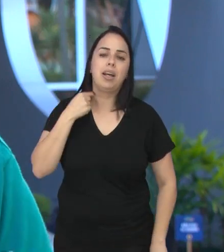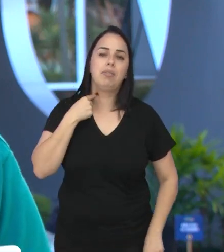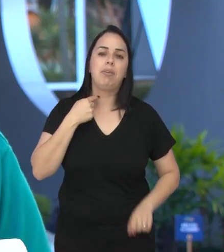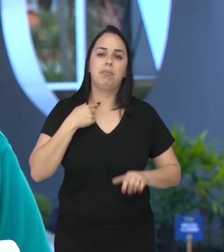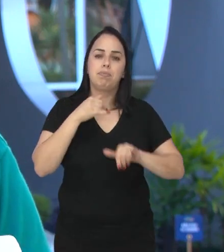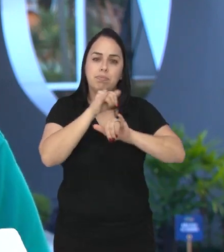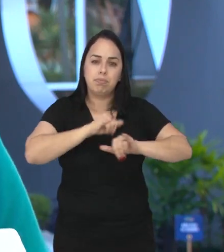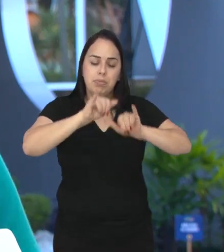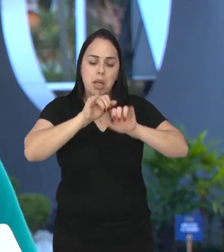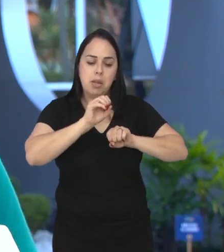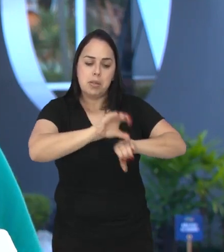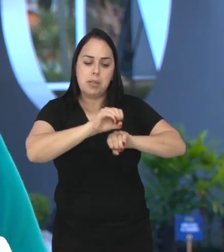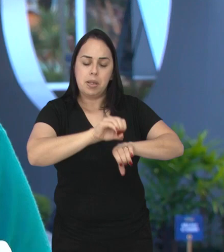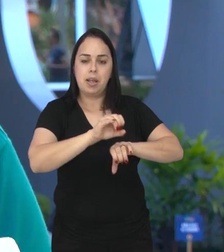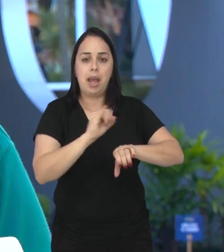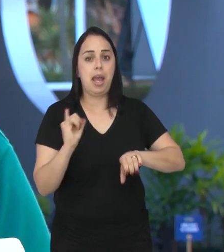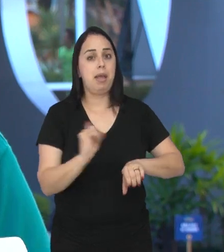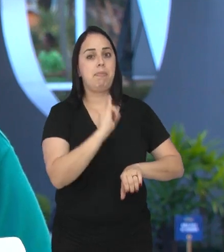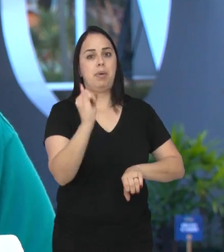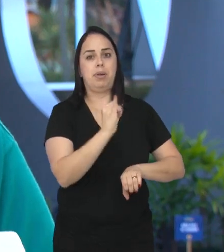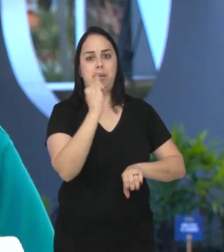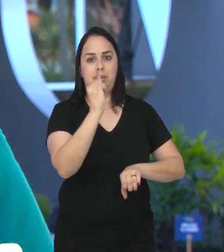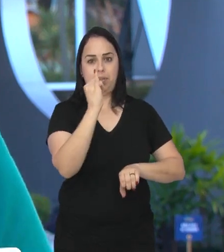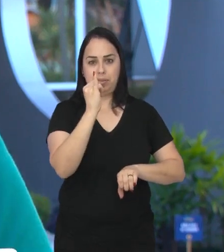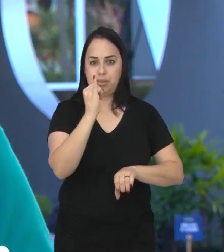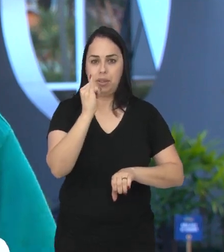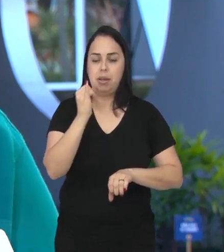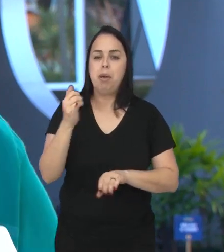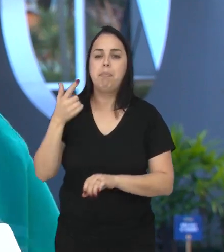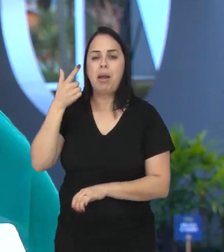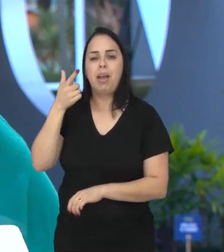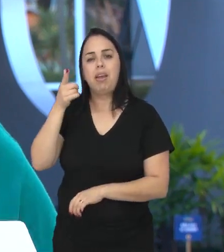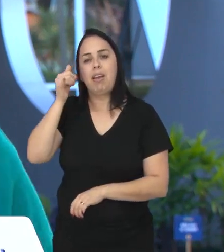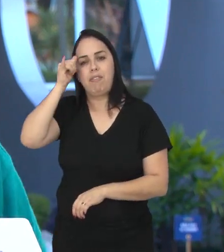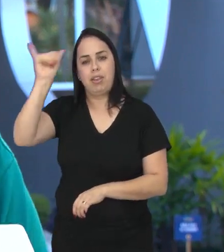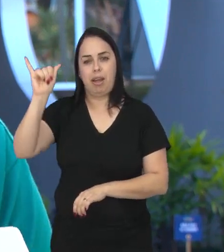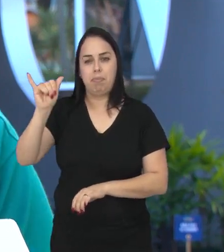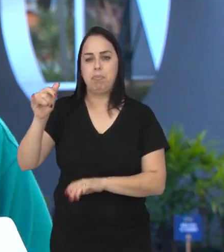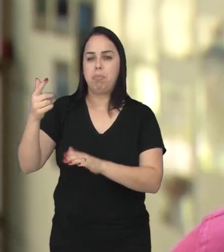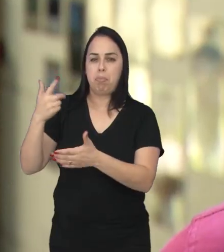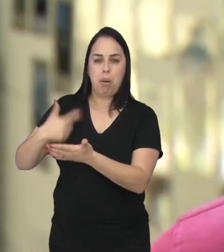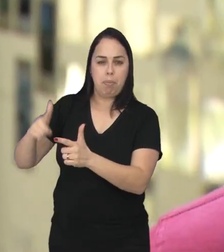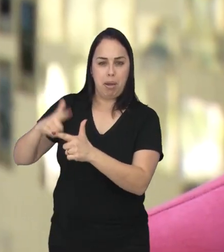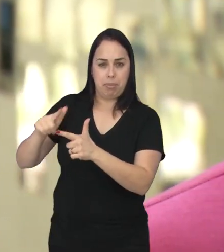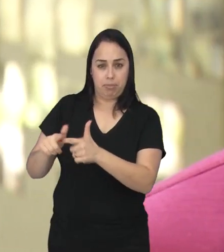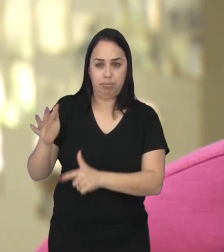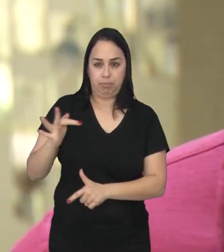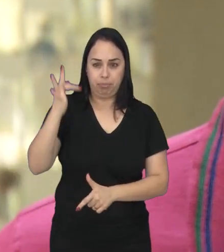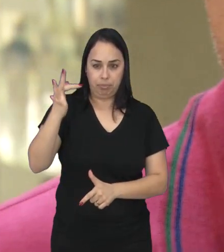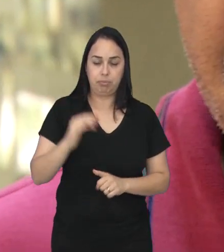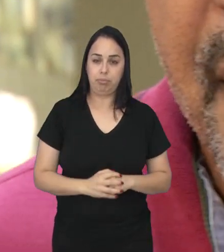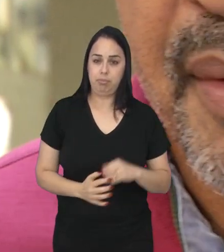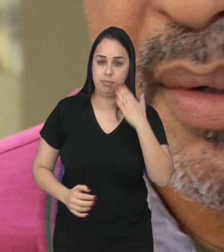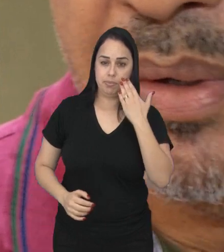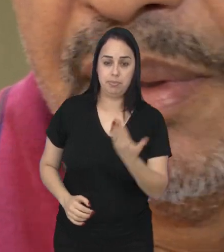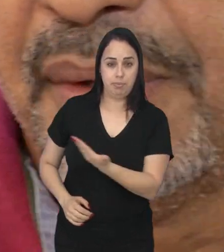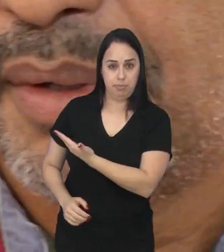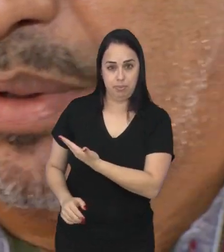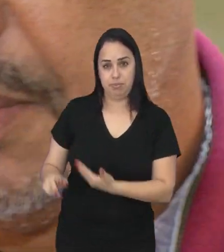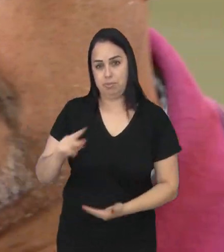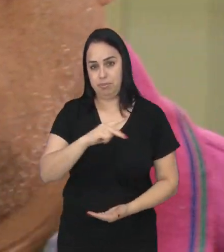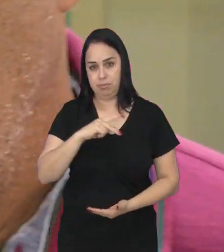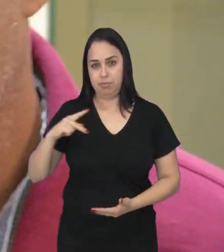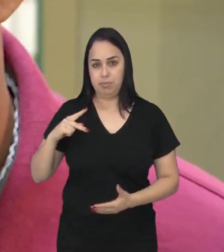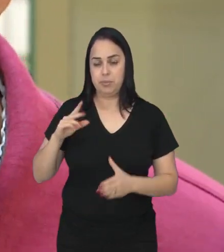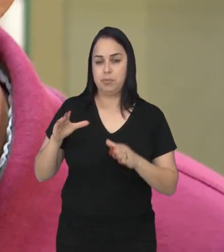orientação porque a gente entende que educar é mais importante do que ter a medida pu vamos dizer assim presidente da Comissão de planejamento